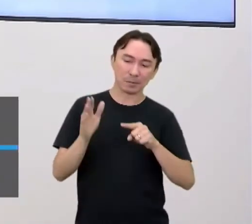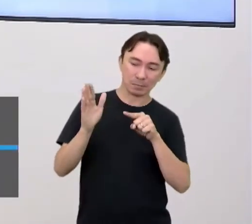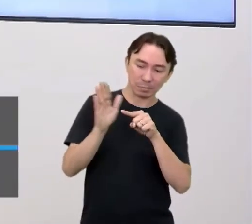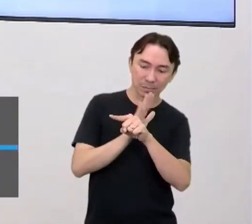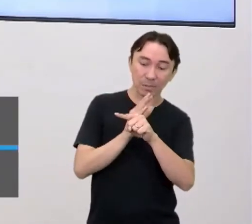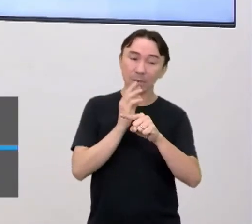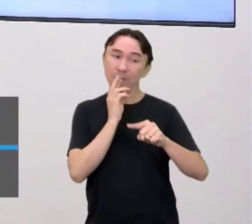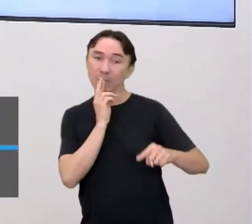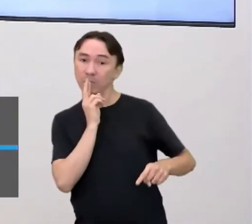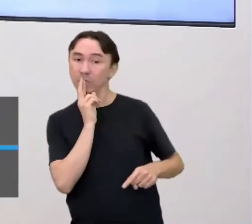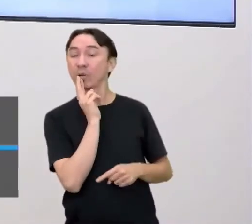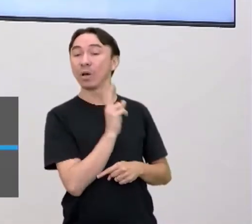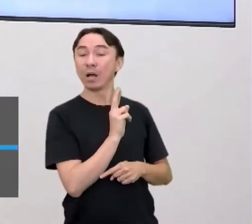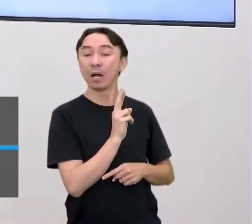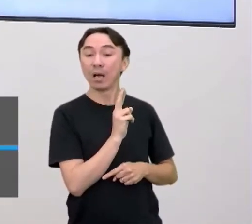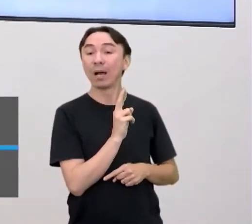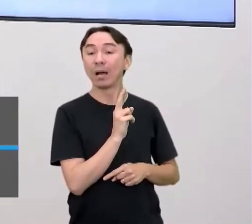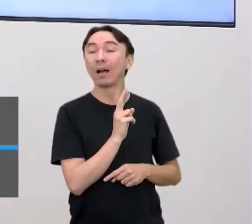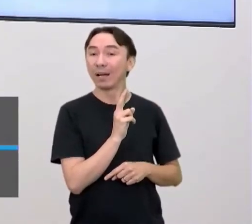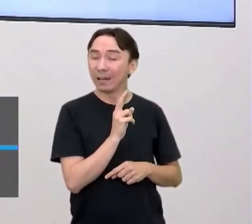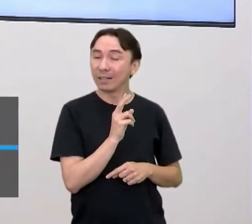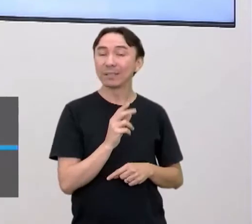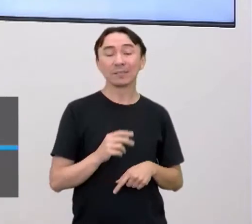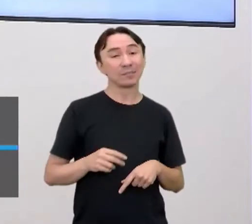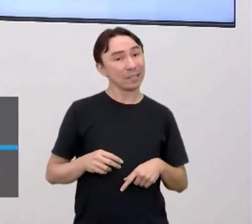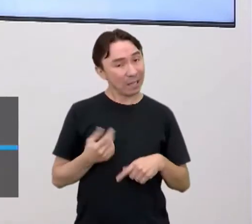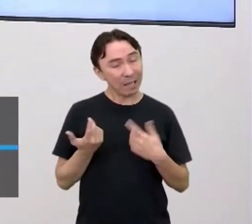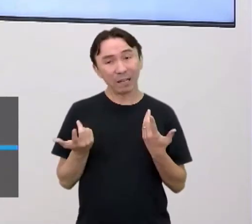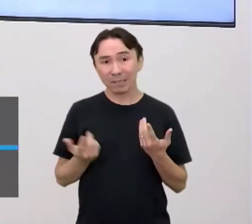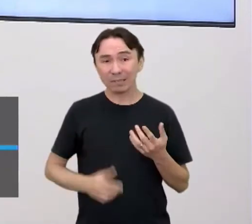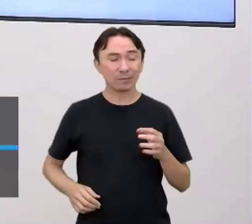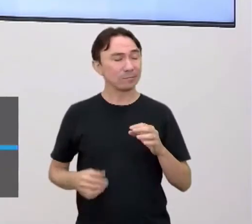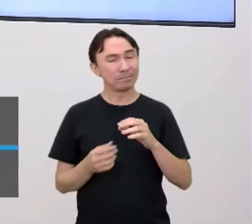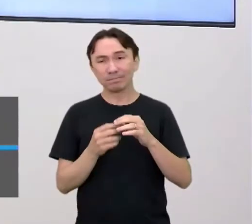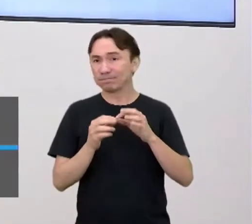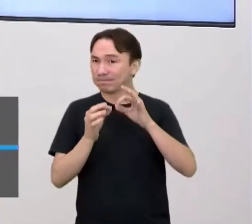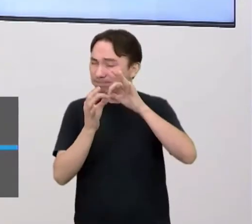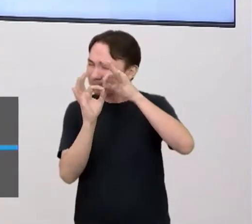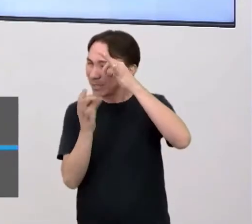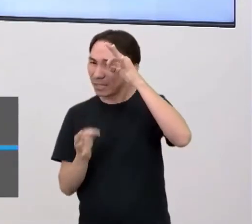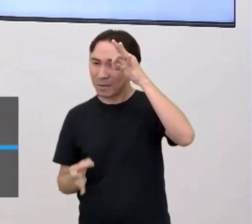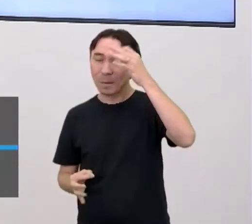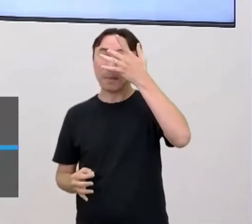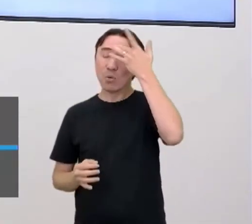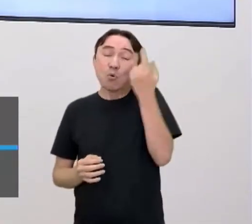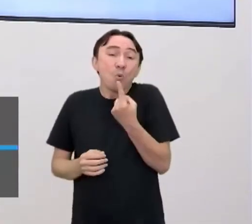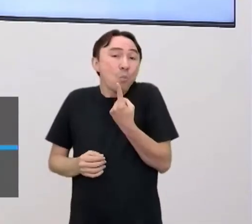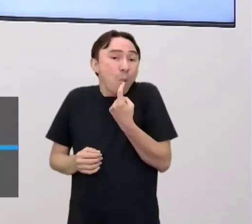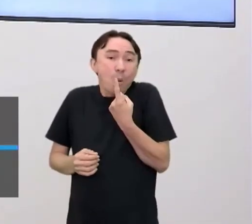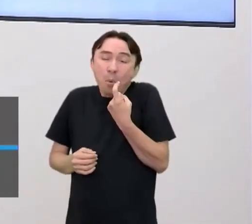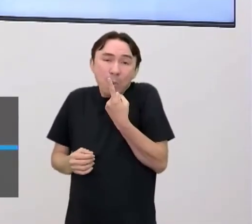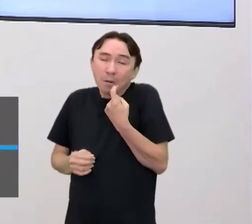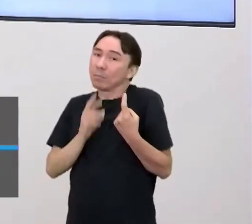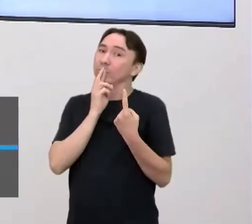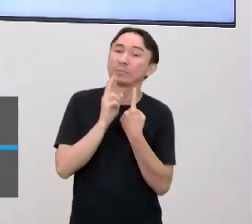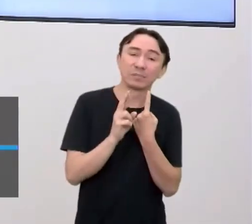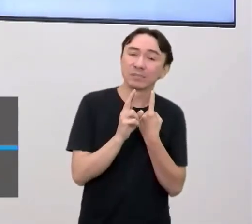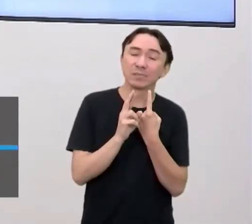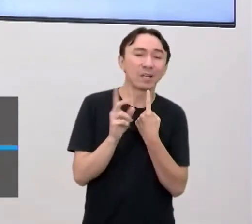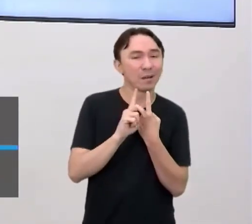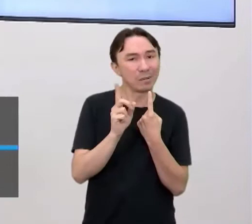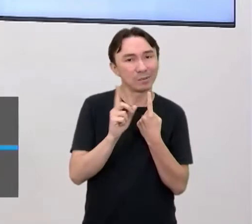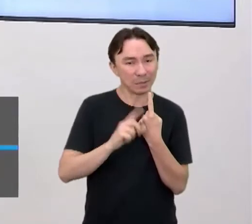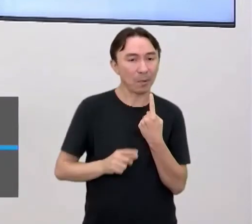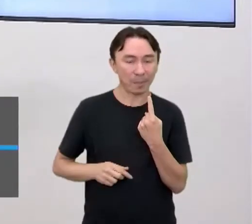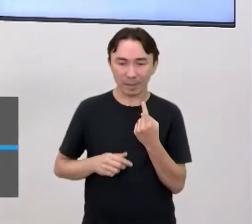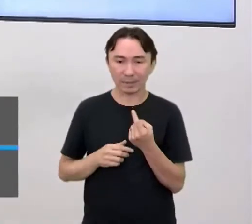estou na metodologia científica, ele é um trabalho muito extenso para que uma pessoa consiga responder sozinha, tá? Buscando sozinha. Então, se